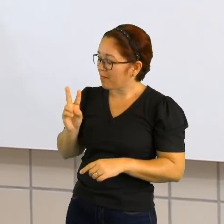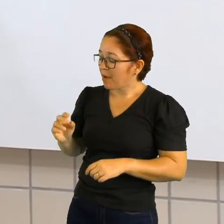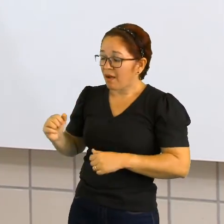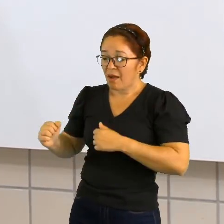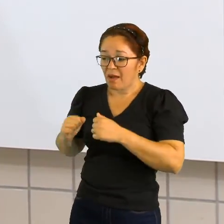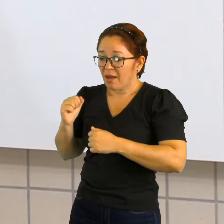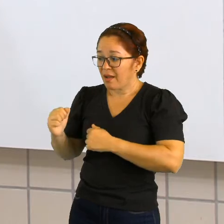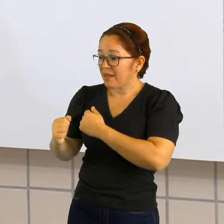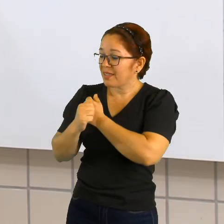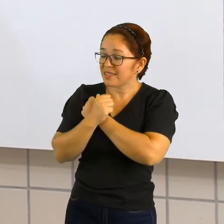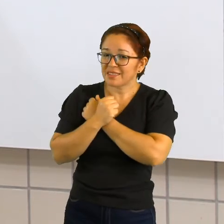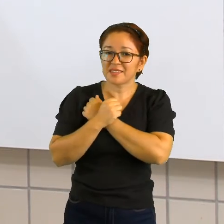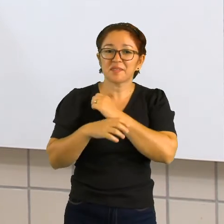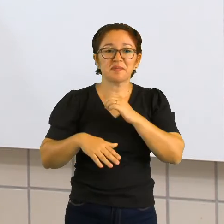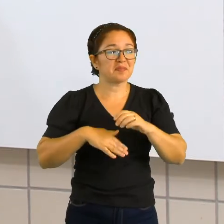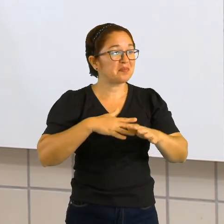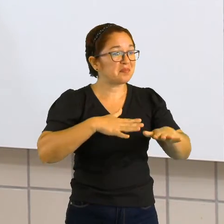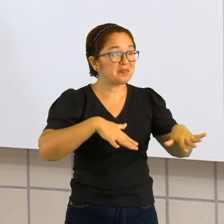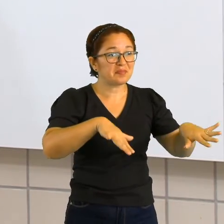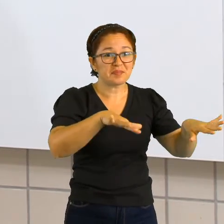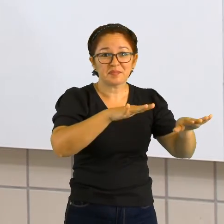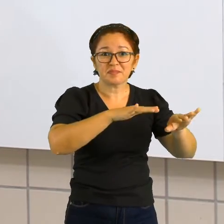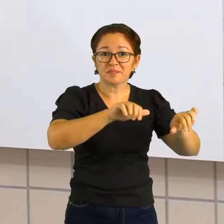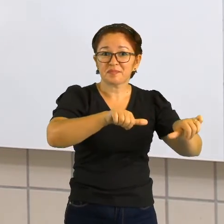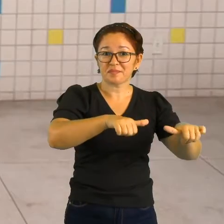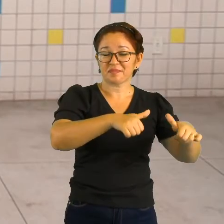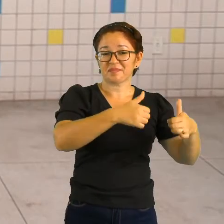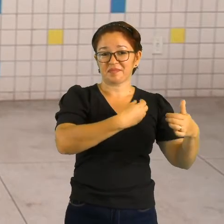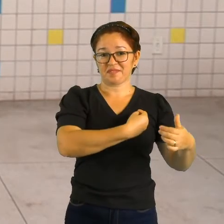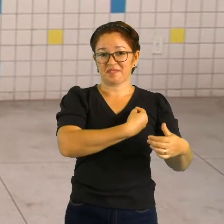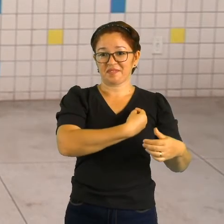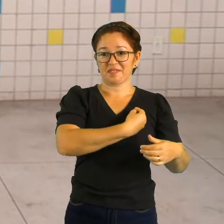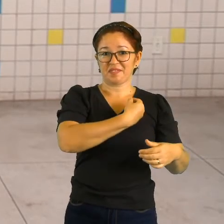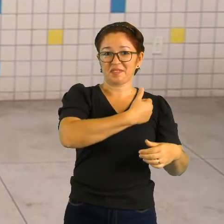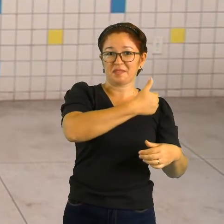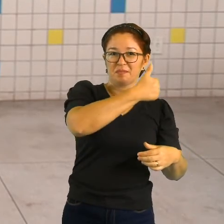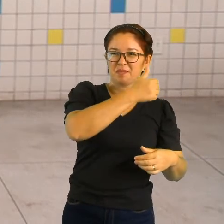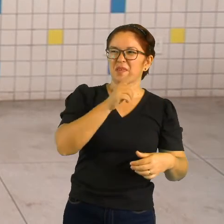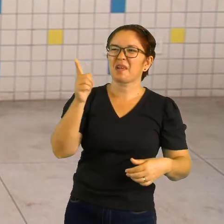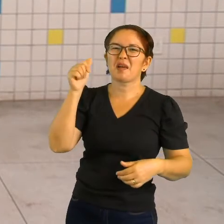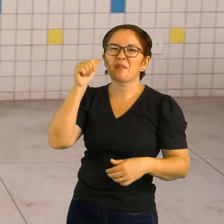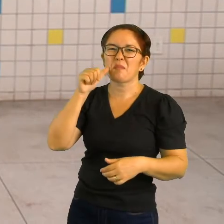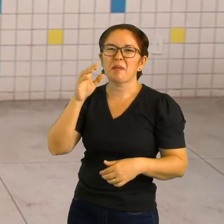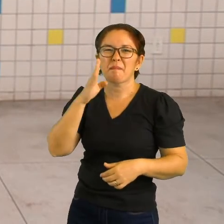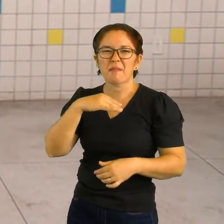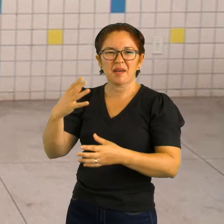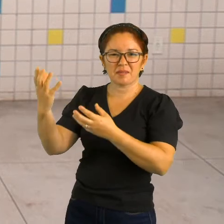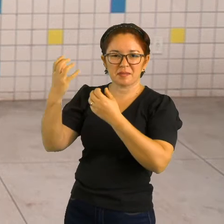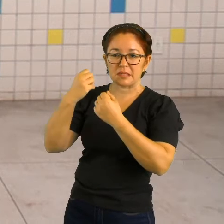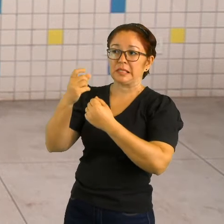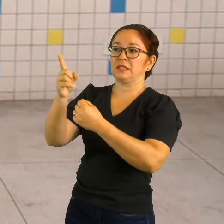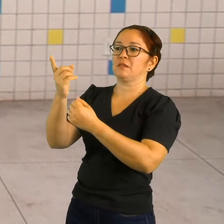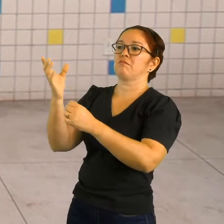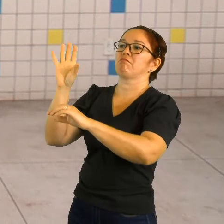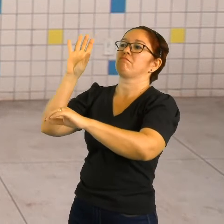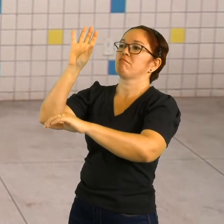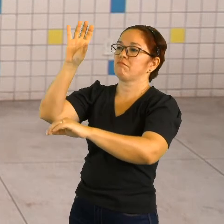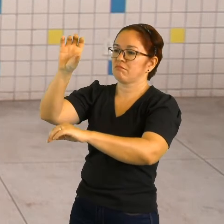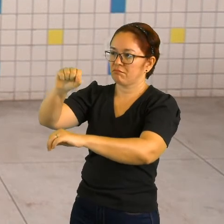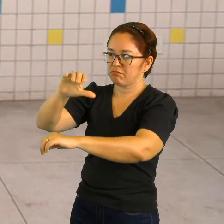se ajeitando e a vilã já é pega e presa e